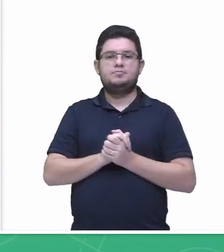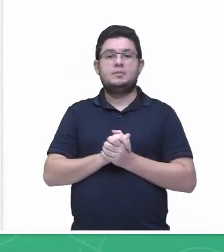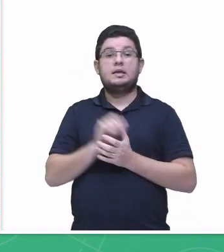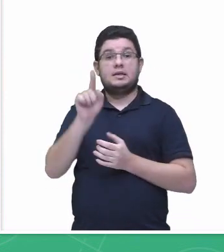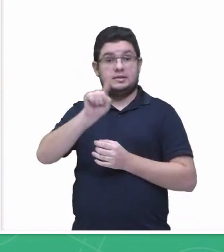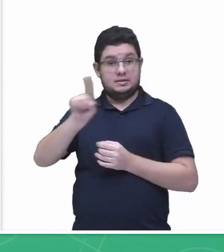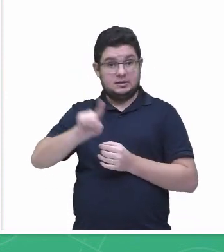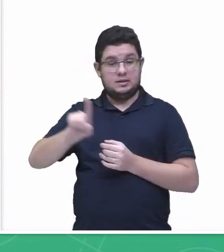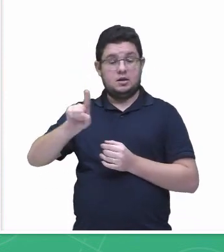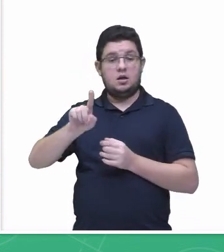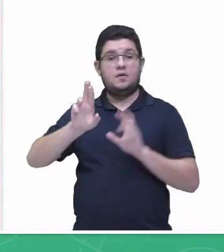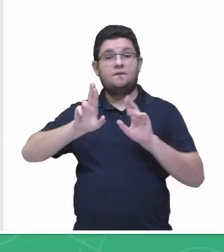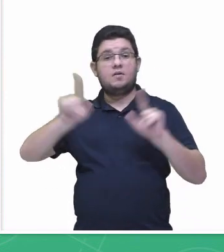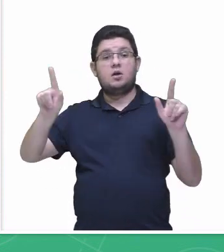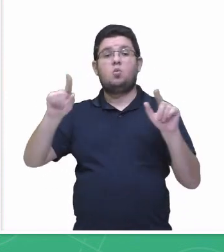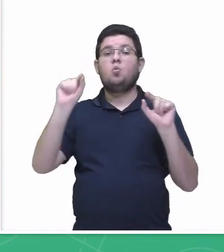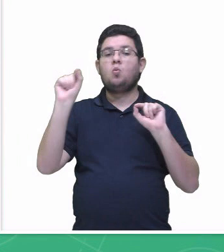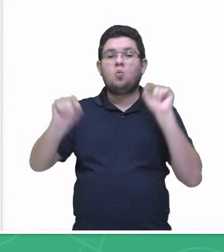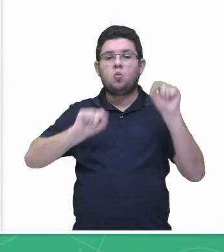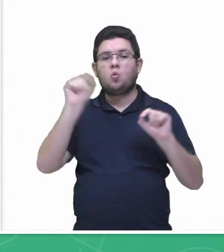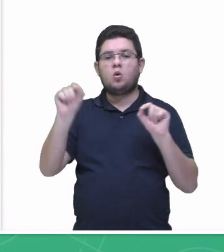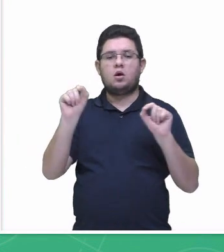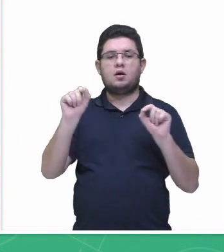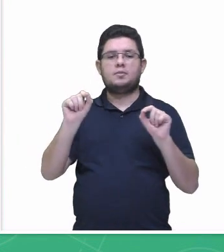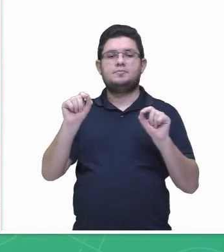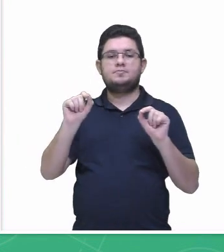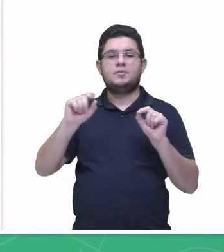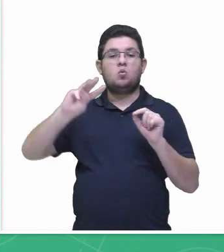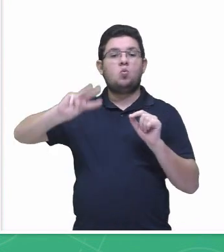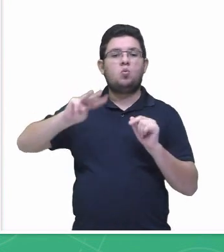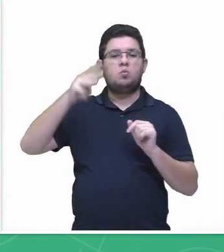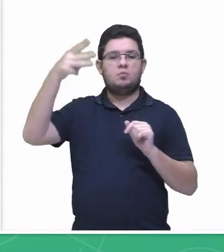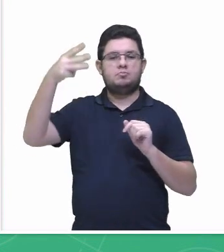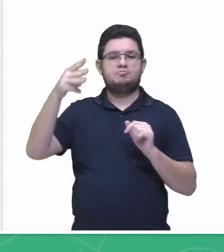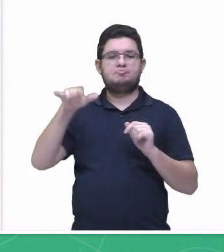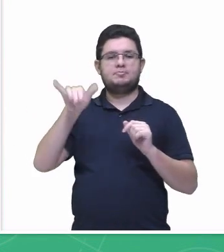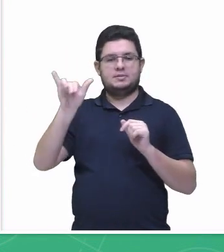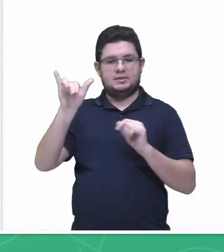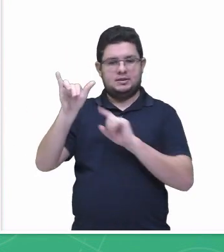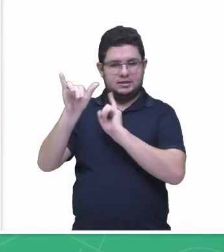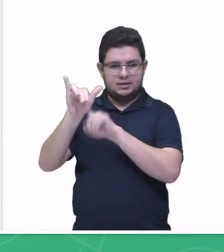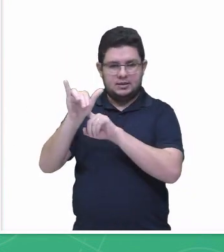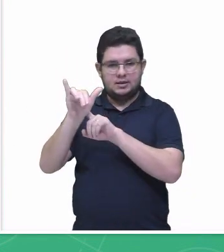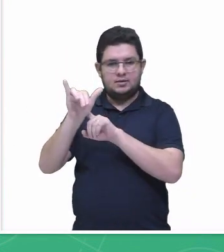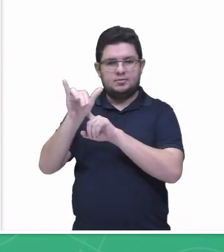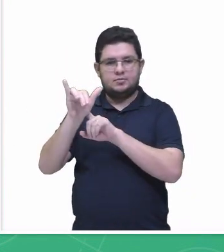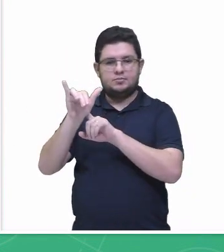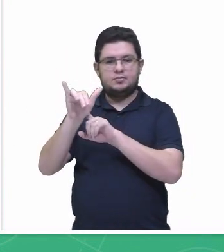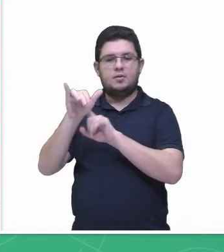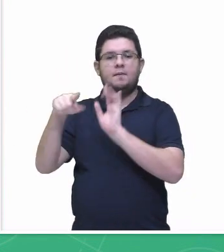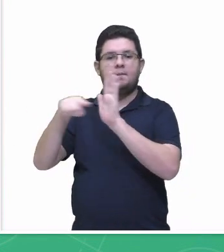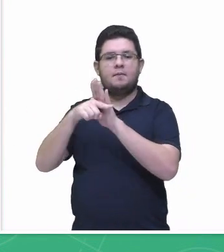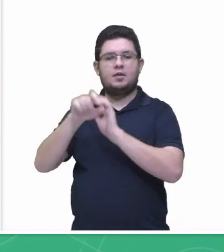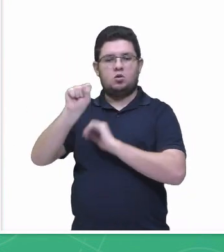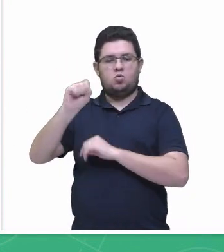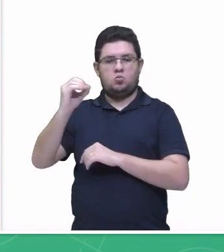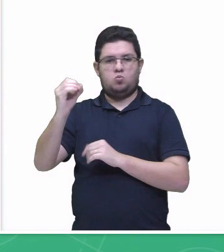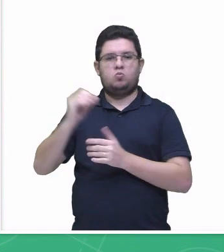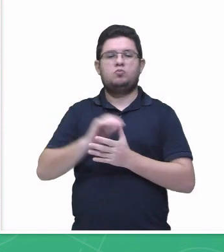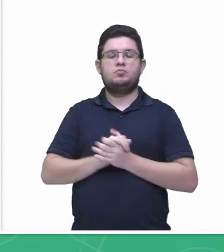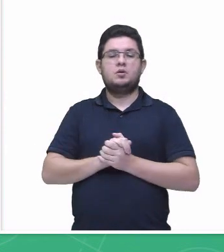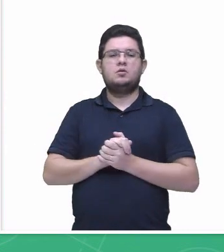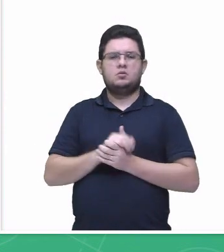z é a diferença entre o triplo de y e 80. Então, você